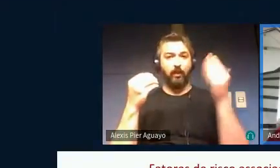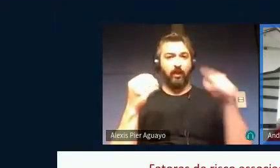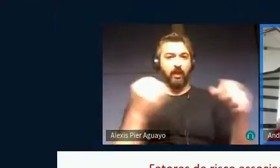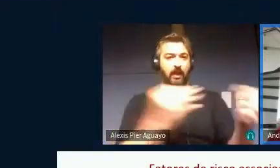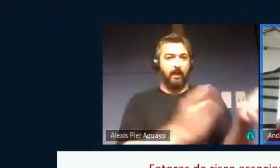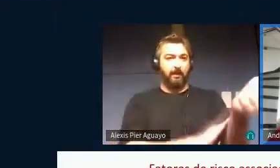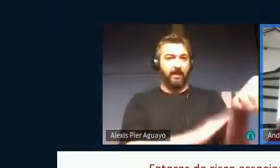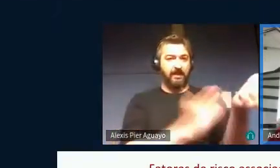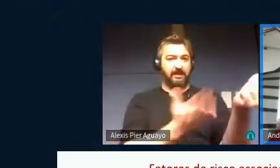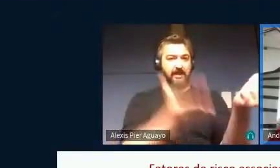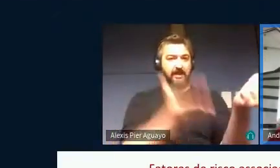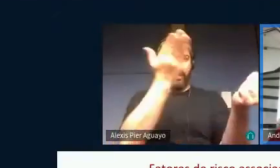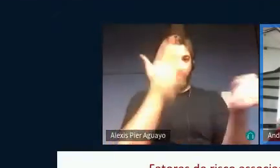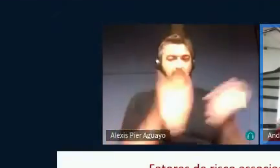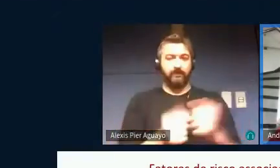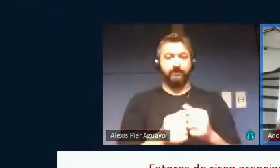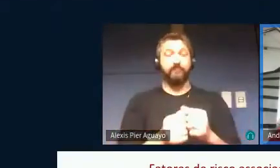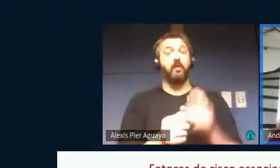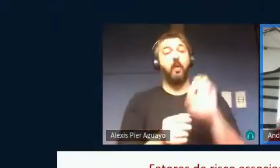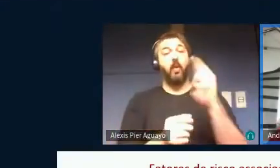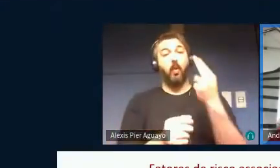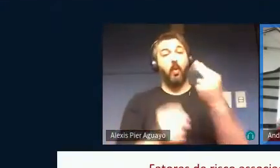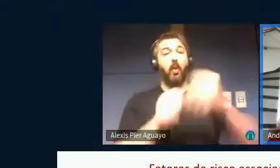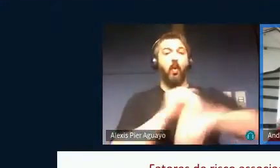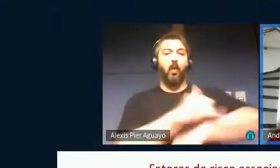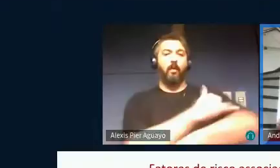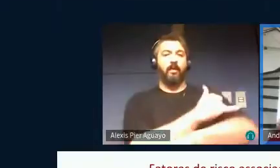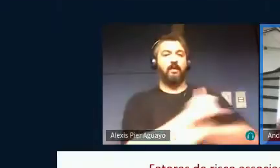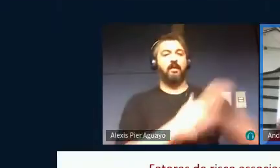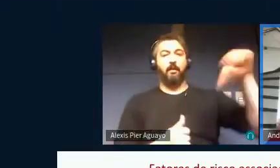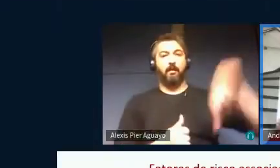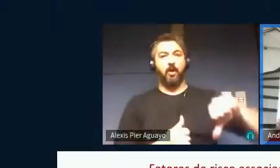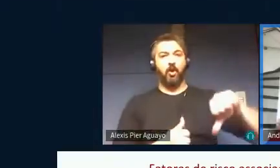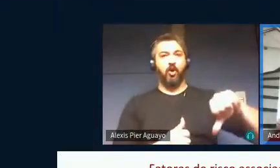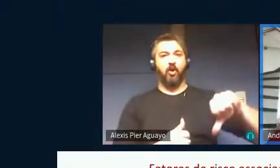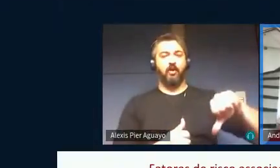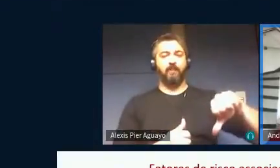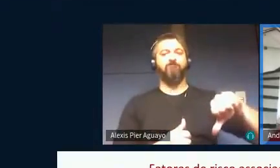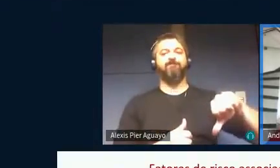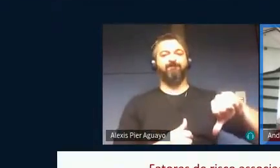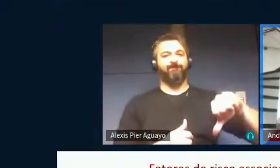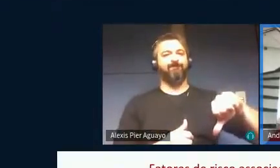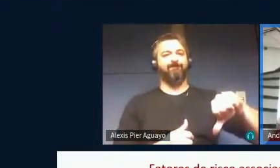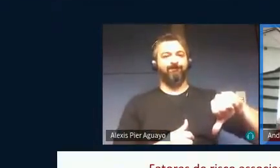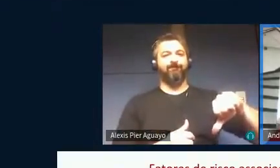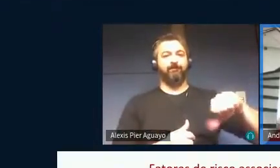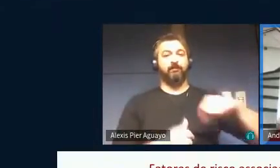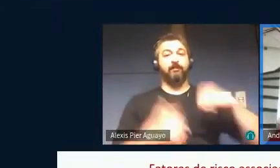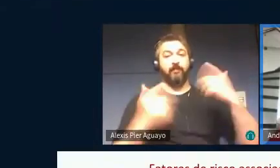quando comparada à obesidade. Então, se nós olharmos aqui, nós temos que